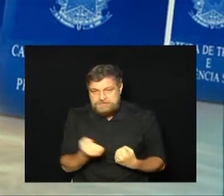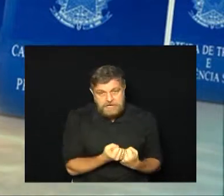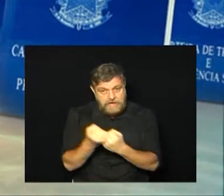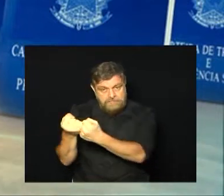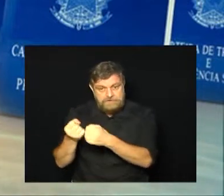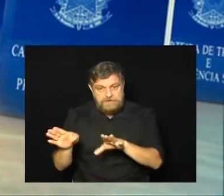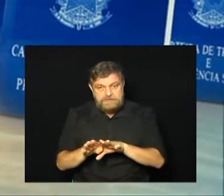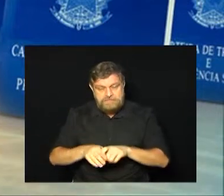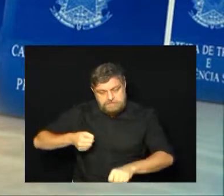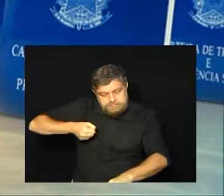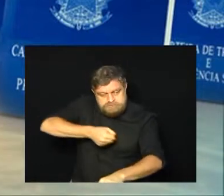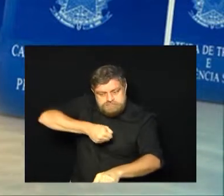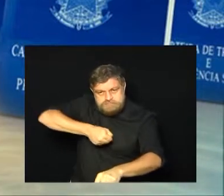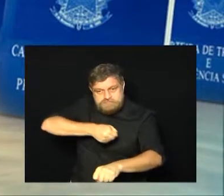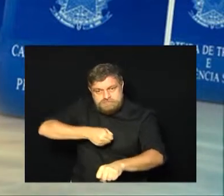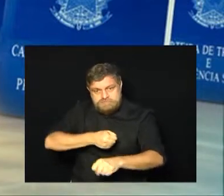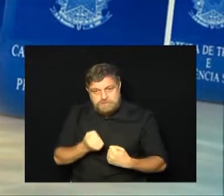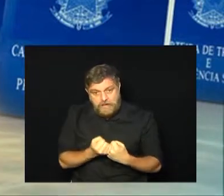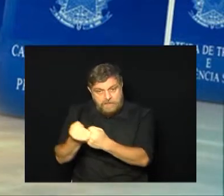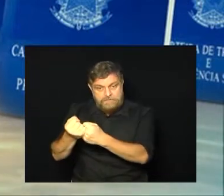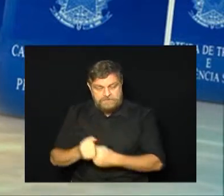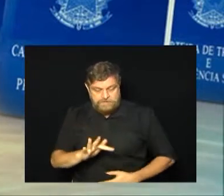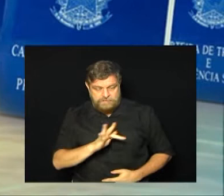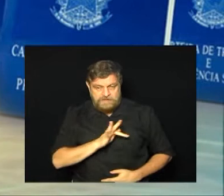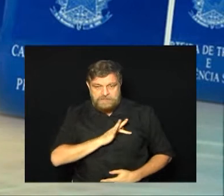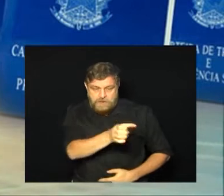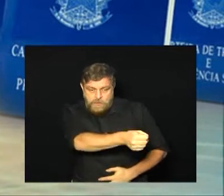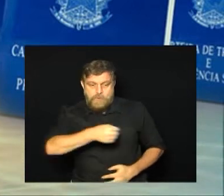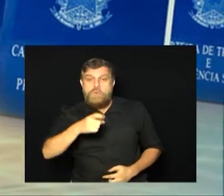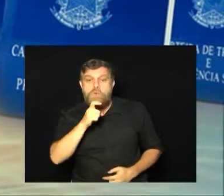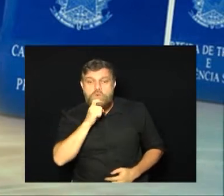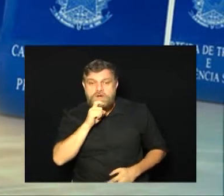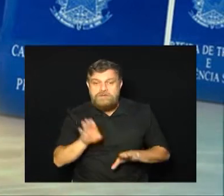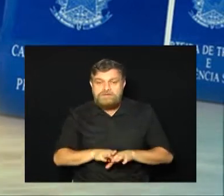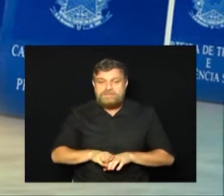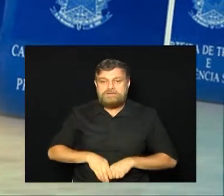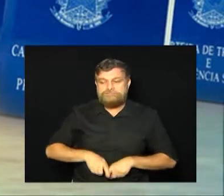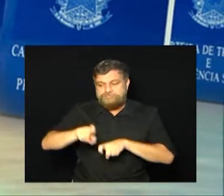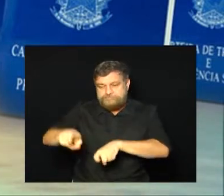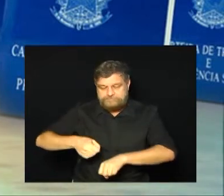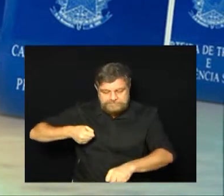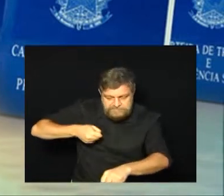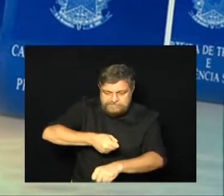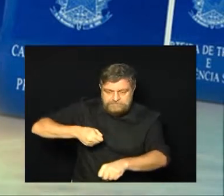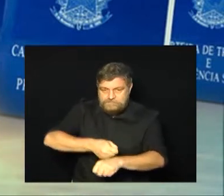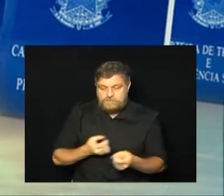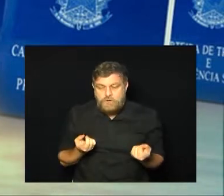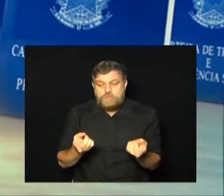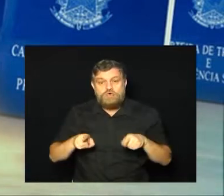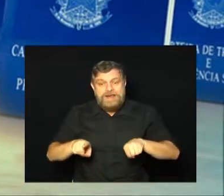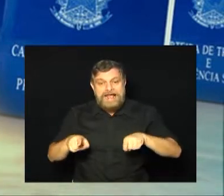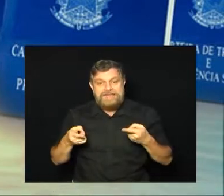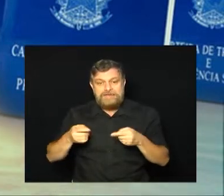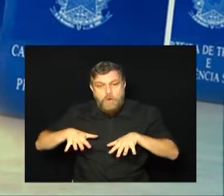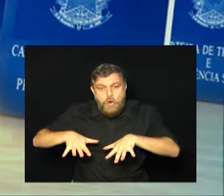de marceneiro, auxiliar técnico de refrigeração, carpinteiro, churrasqueiro, costureira